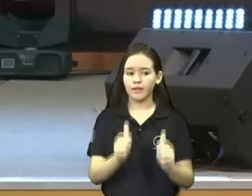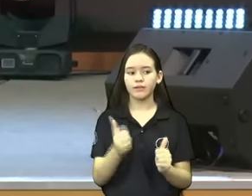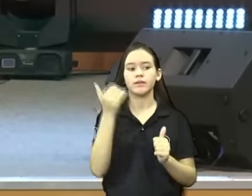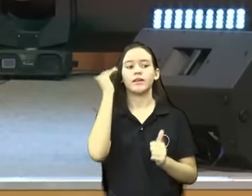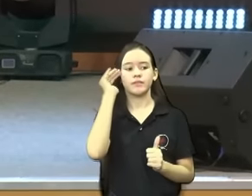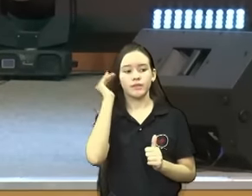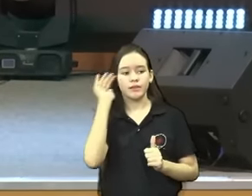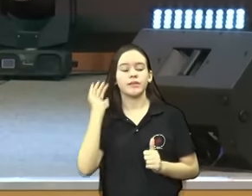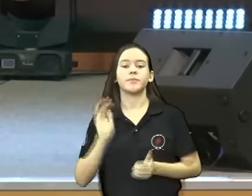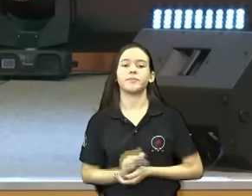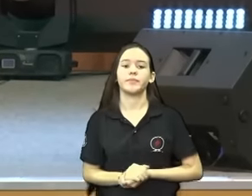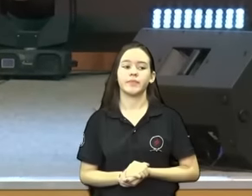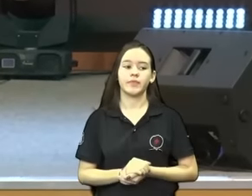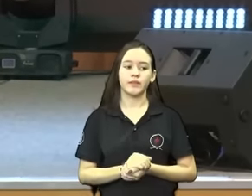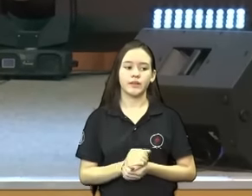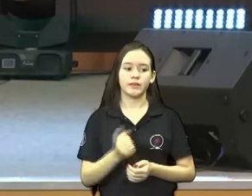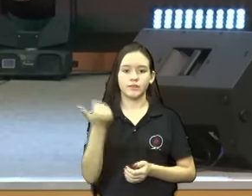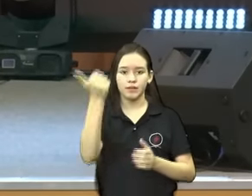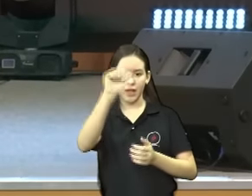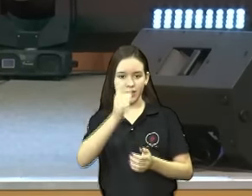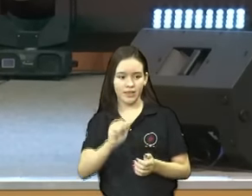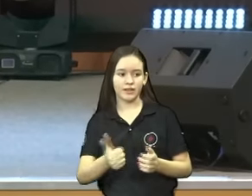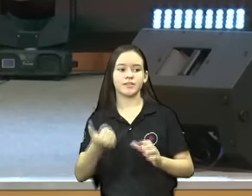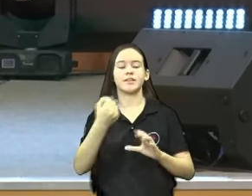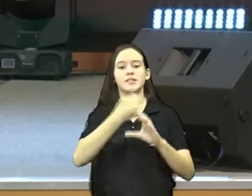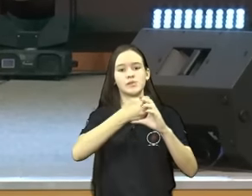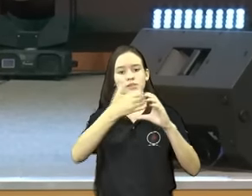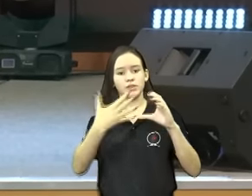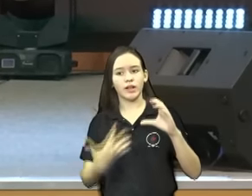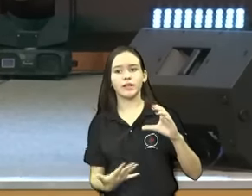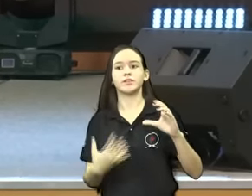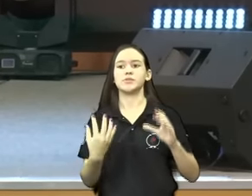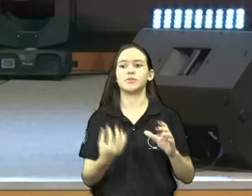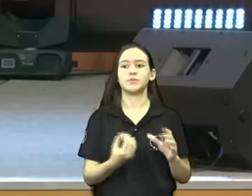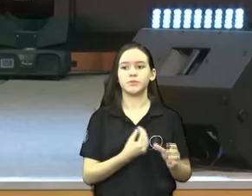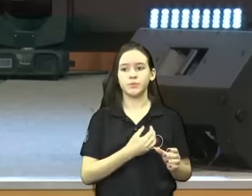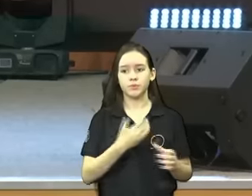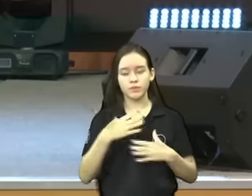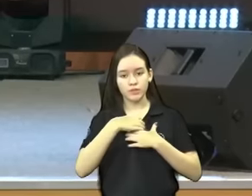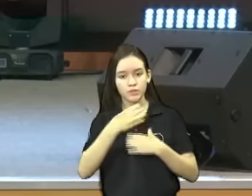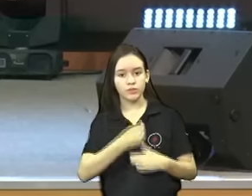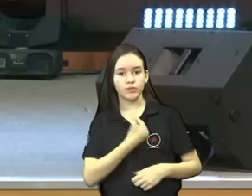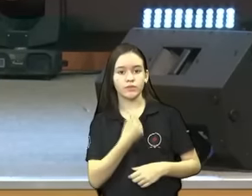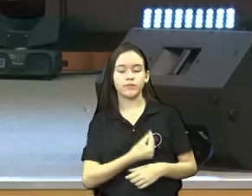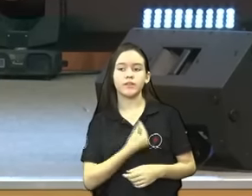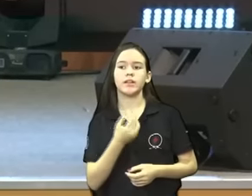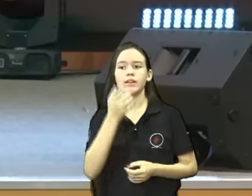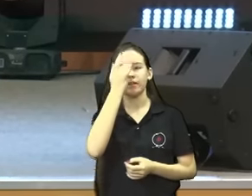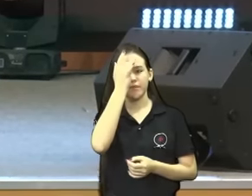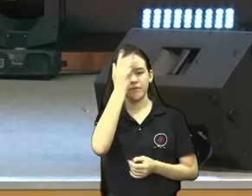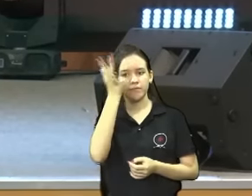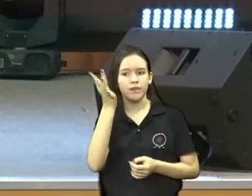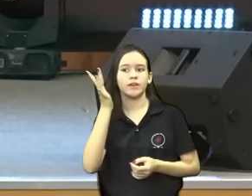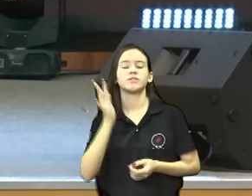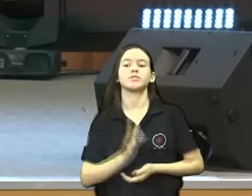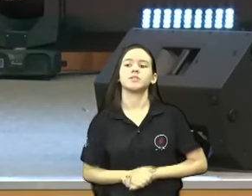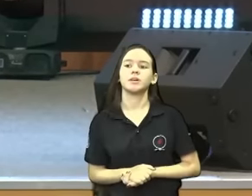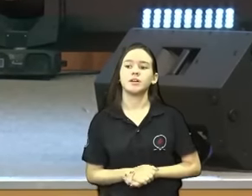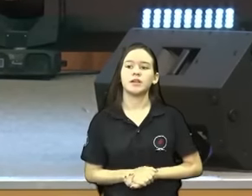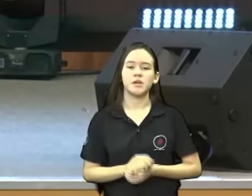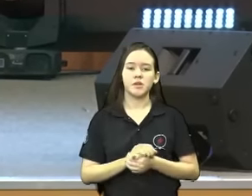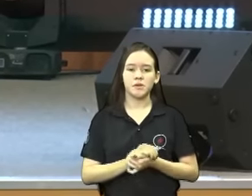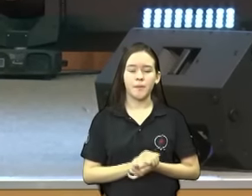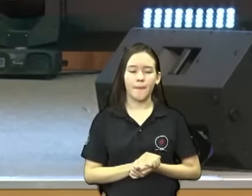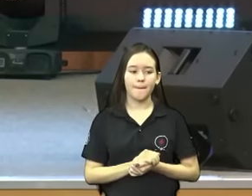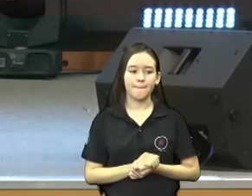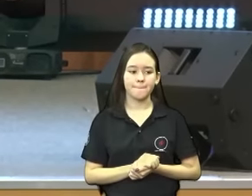entender eu vou falar das características deste estilo de vida que é fácil você não vai fazer